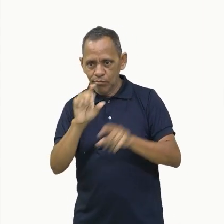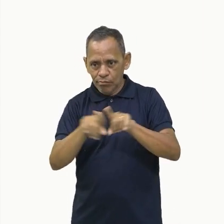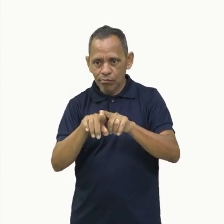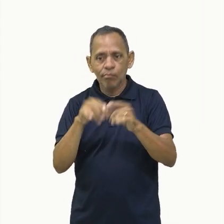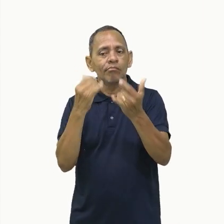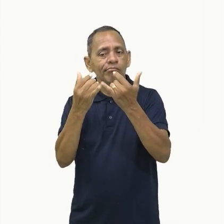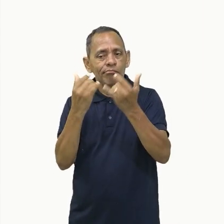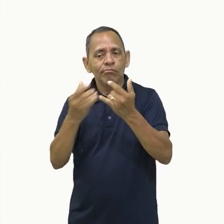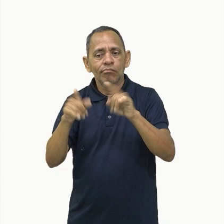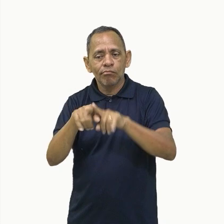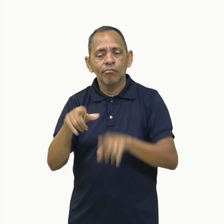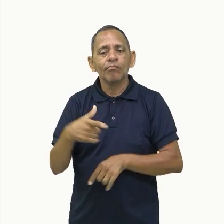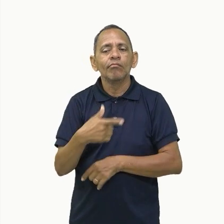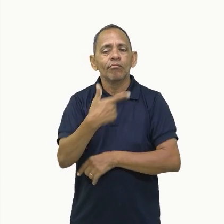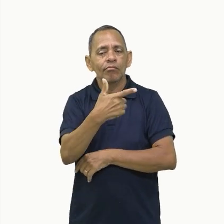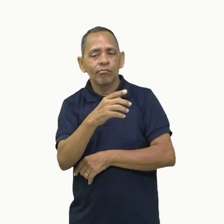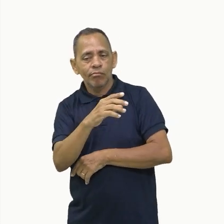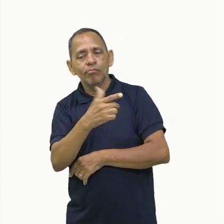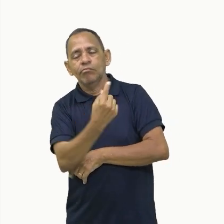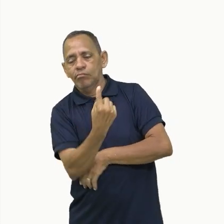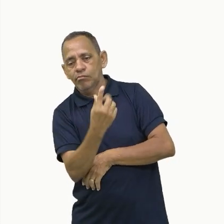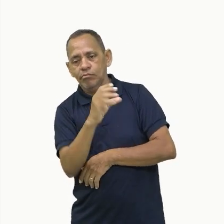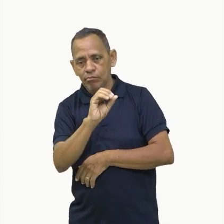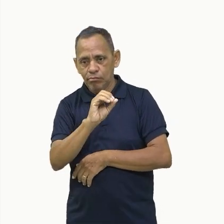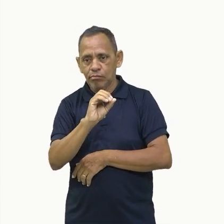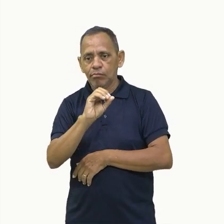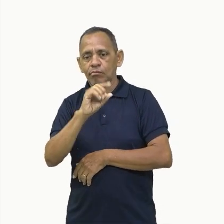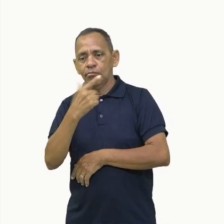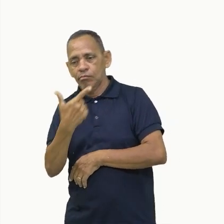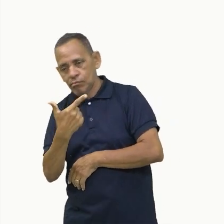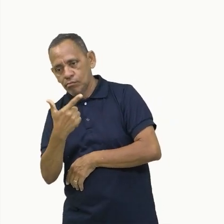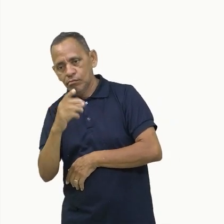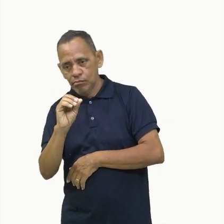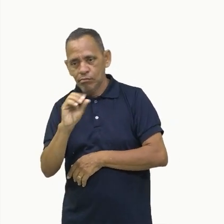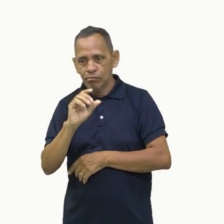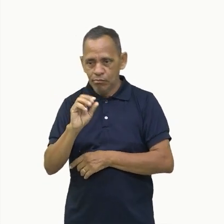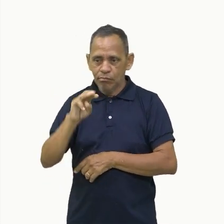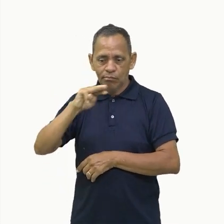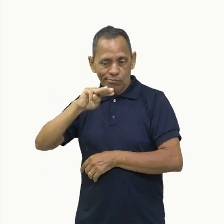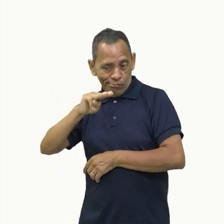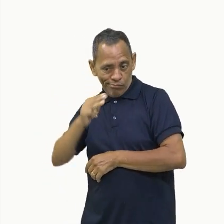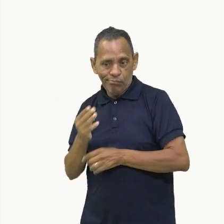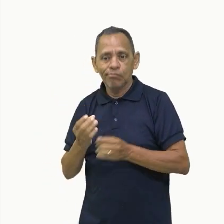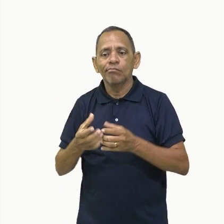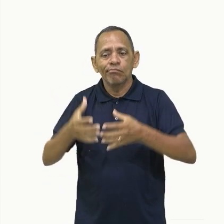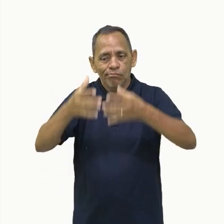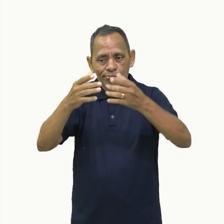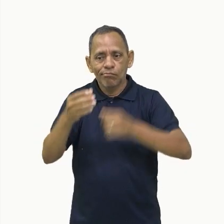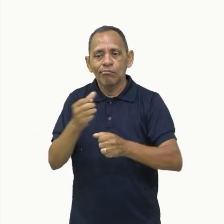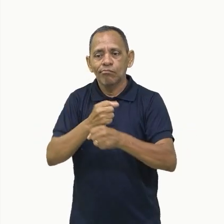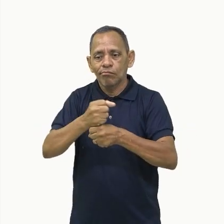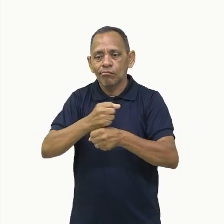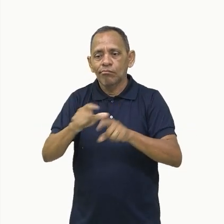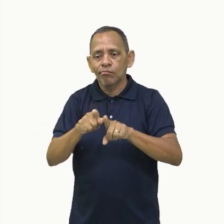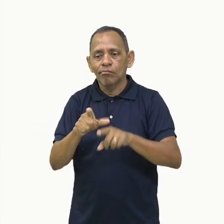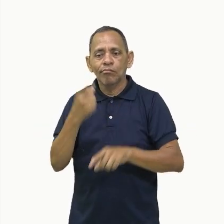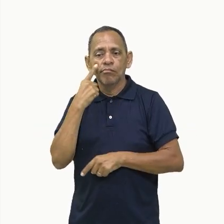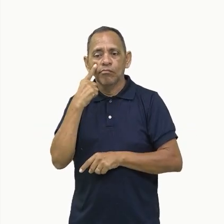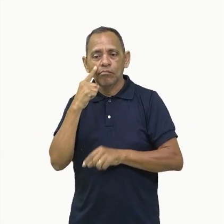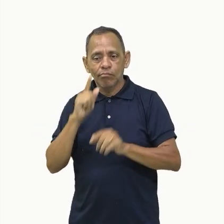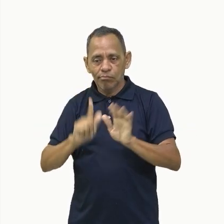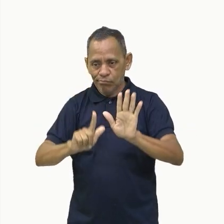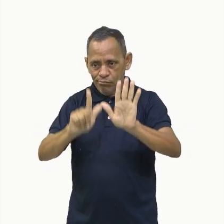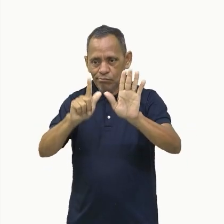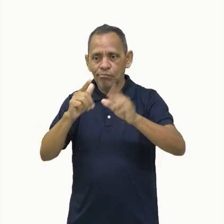20 bilhões de metros cúbicos por ano, e isso é a gente observando que o gás natural, tá?